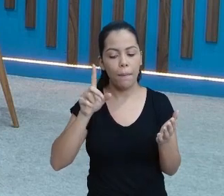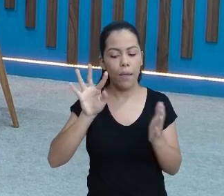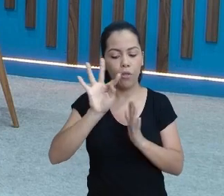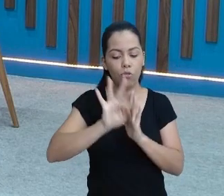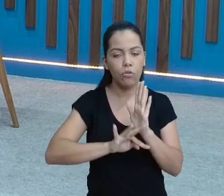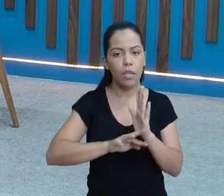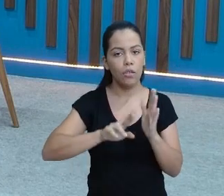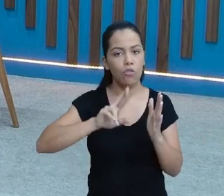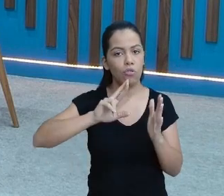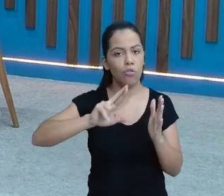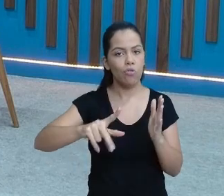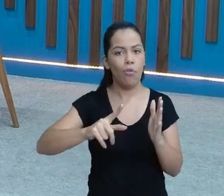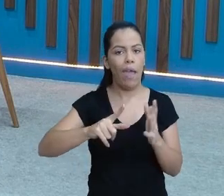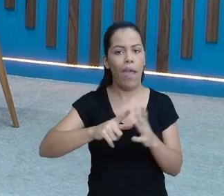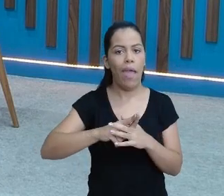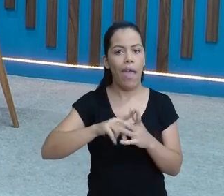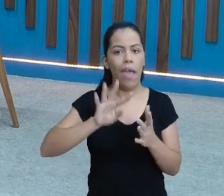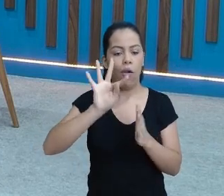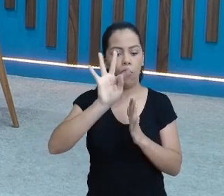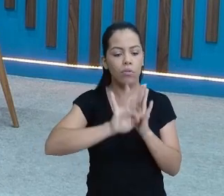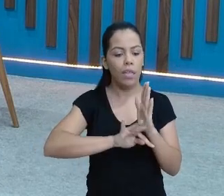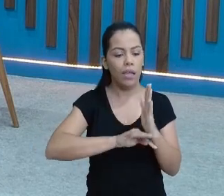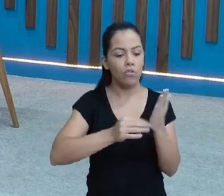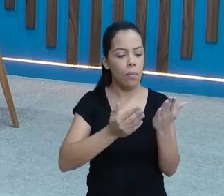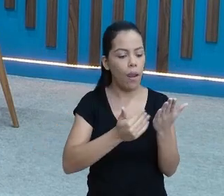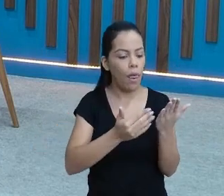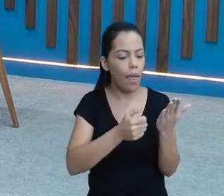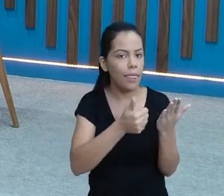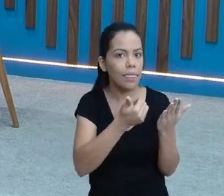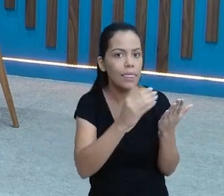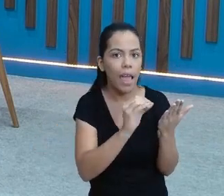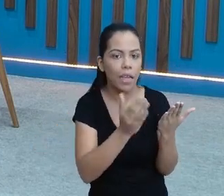passar 10 páginas, você vai fazer uma resenha um pouco mais curta.